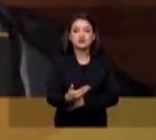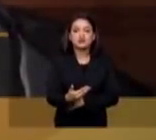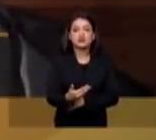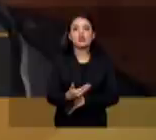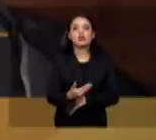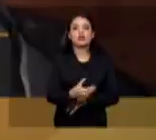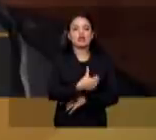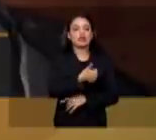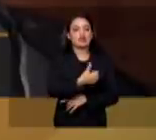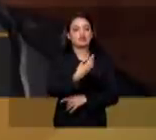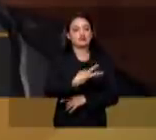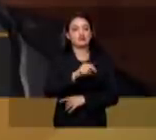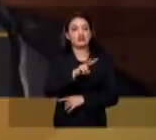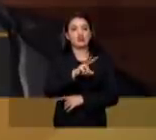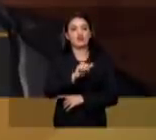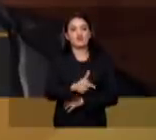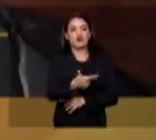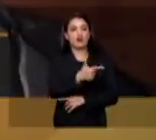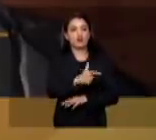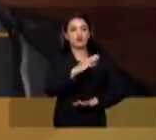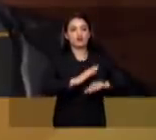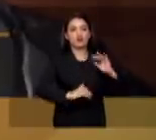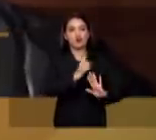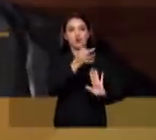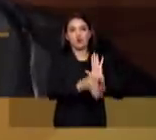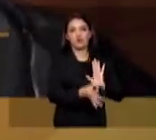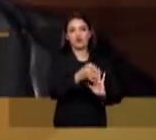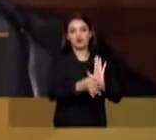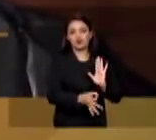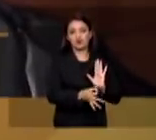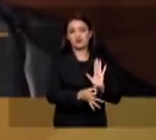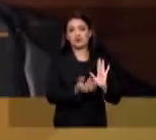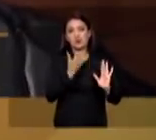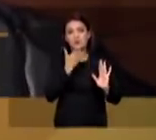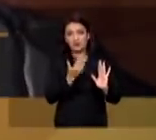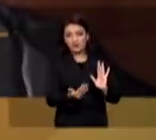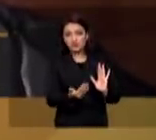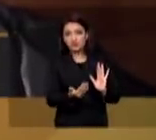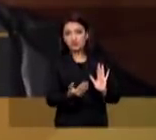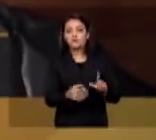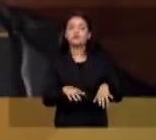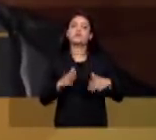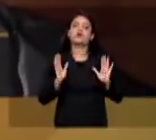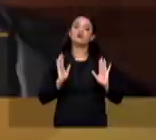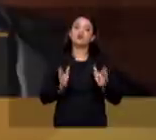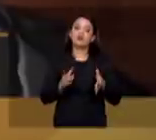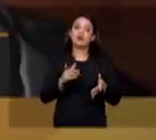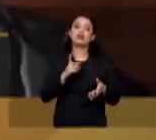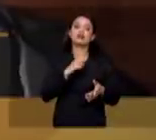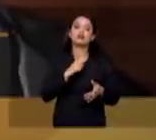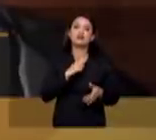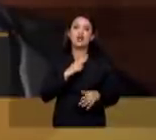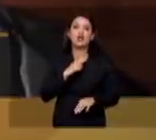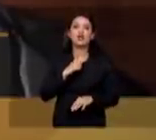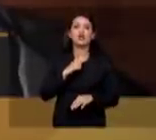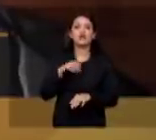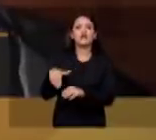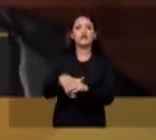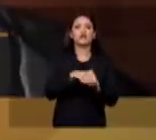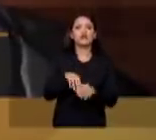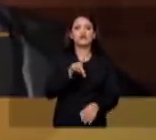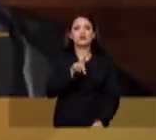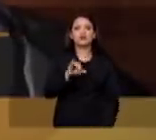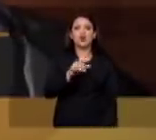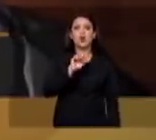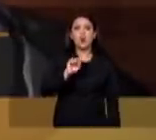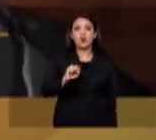da 13ª Vara Federal de Curitiba sido acolhida monocraticamente em 8 de março de